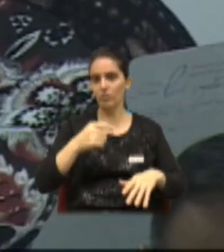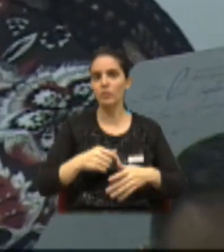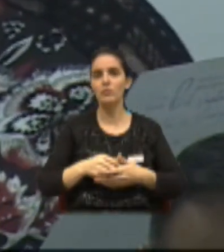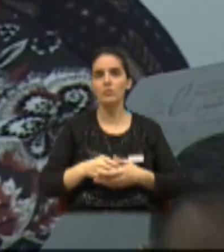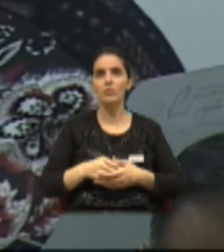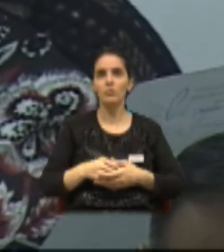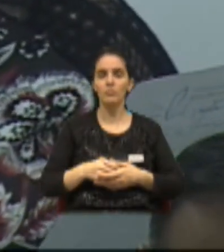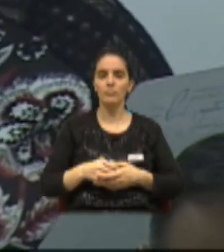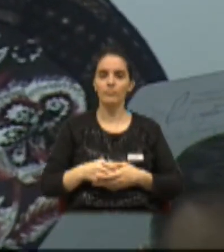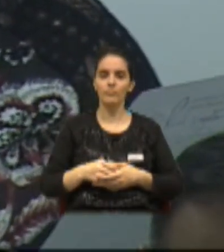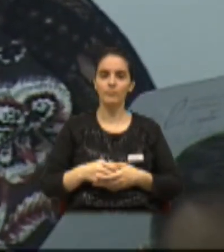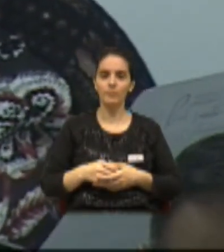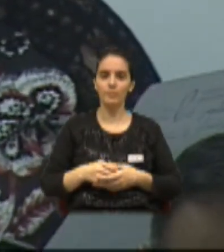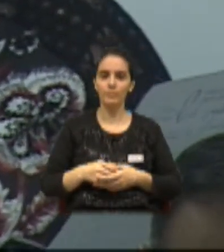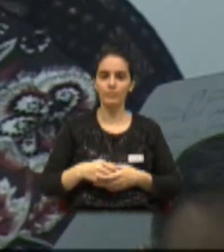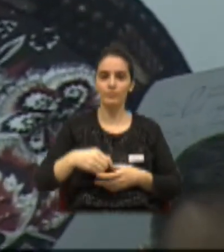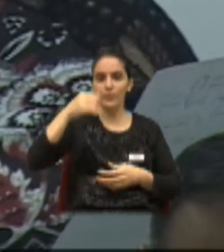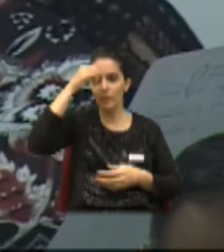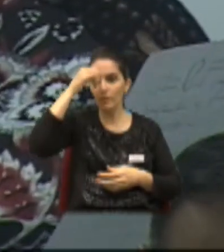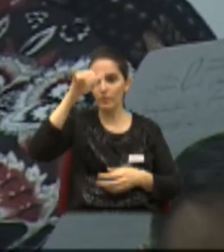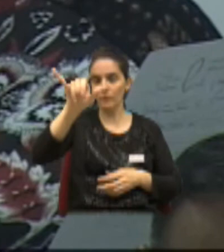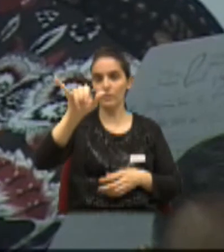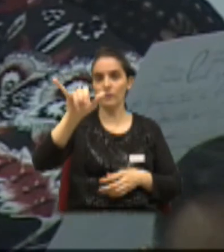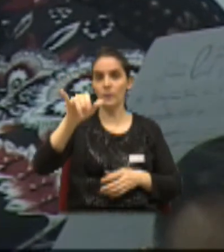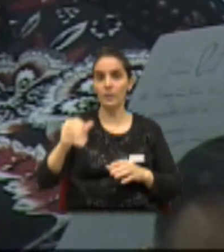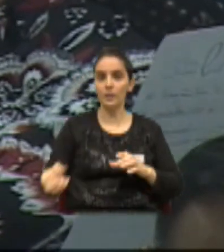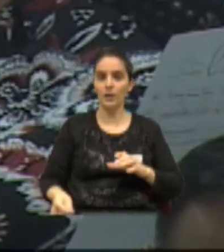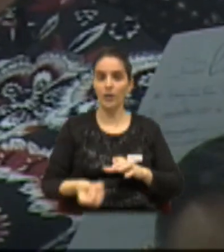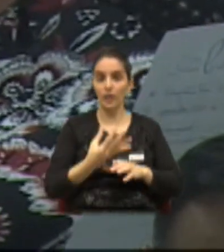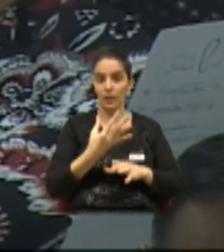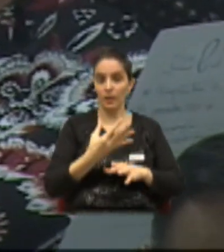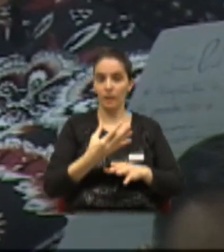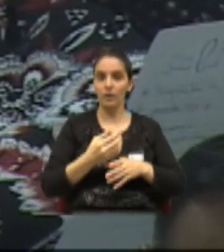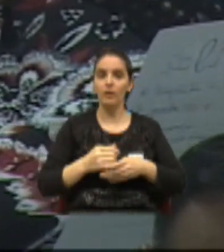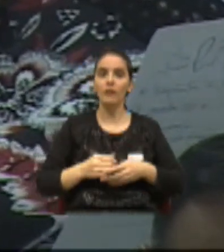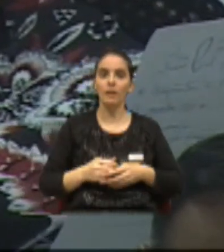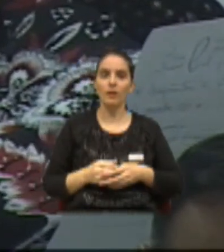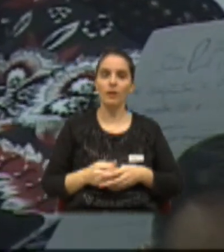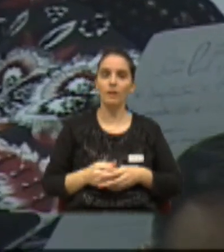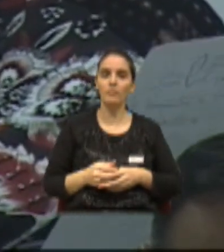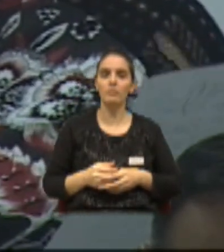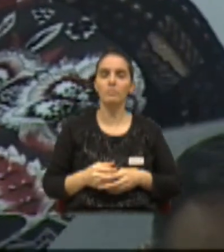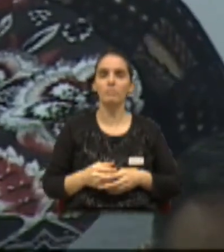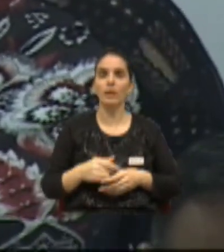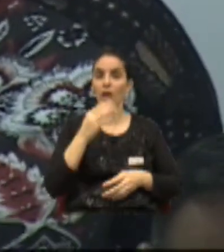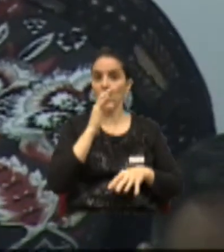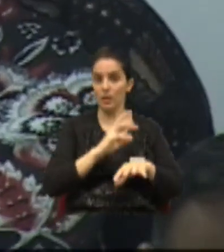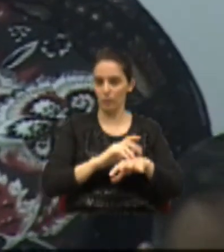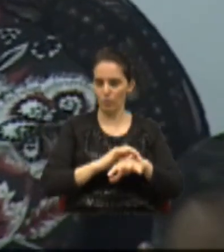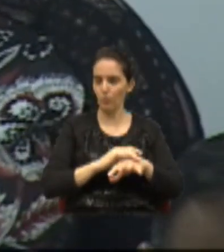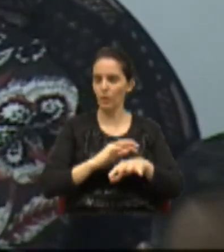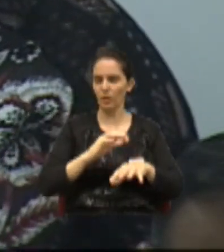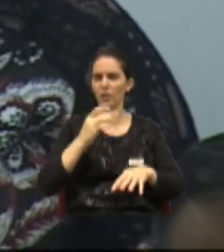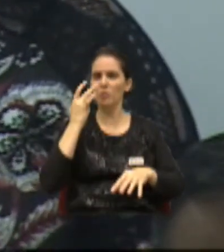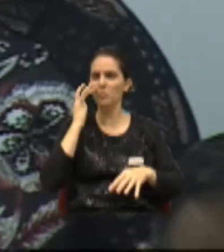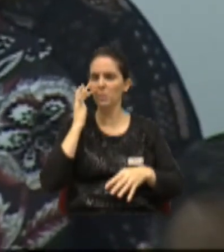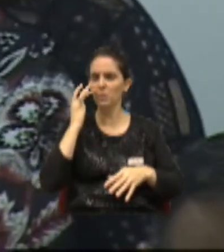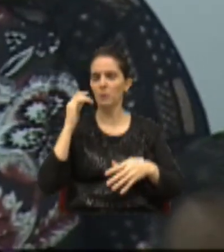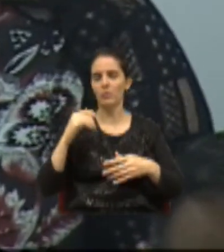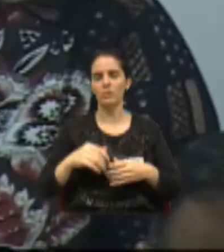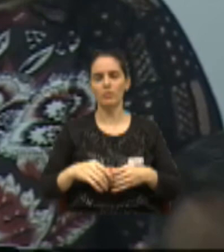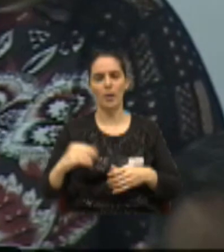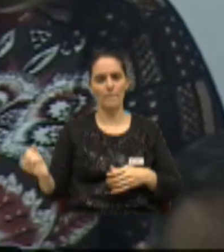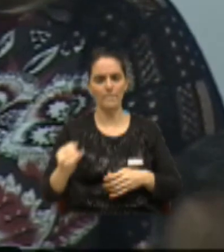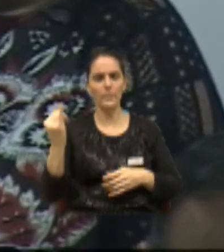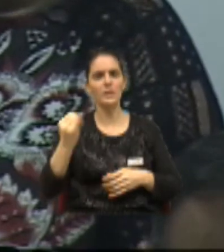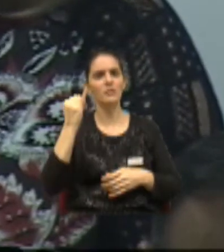a semana de prevenção, controle e orientação da osteoporose. Isso para nós é de extrema